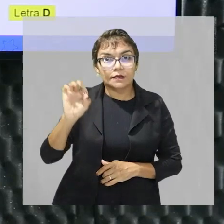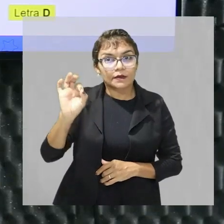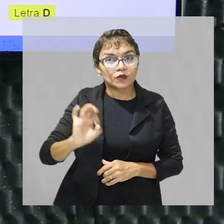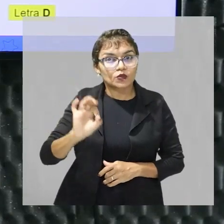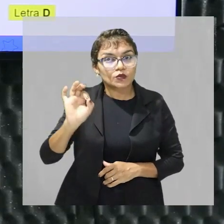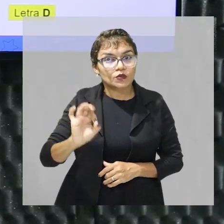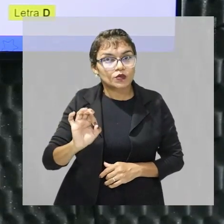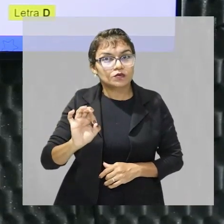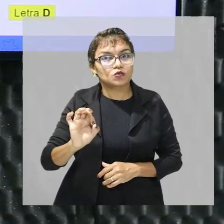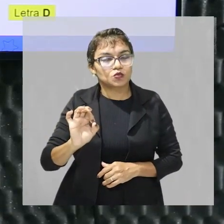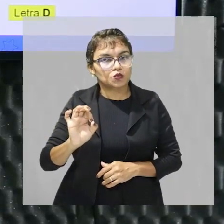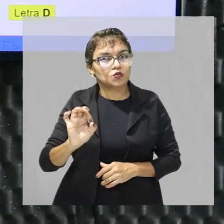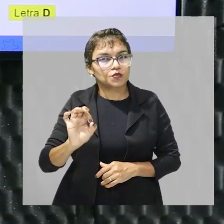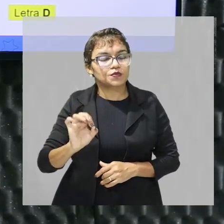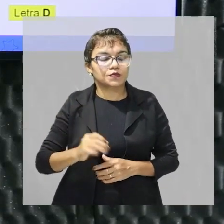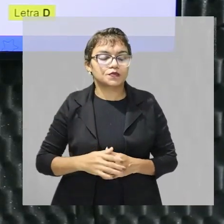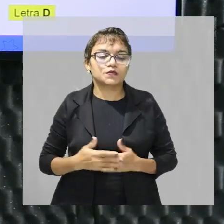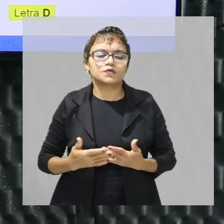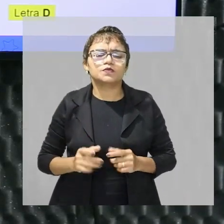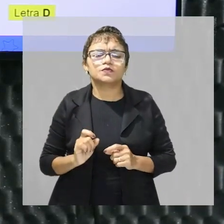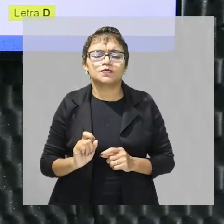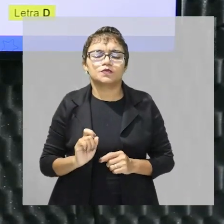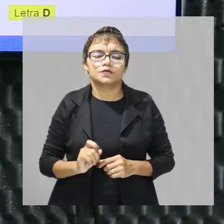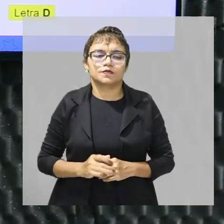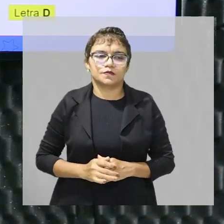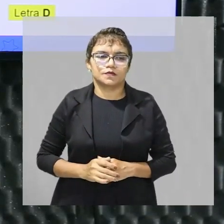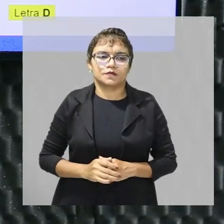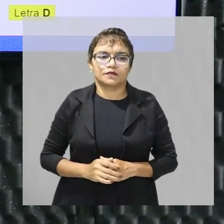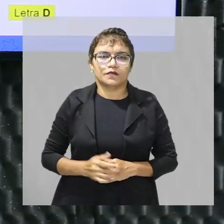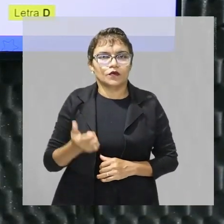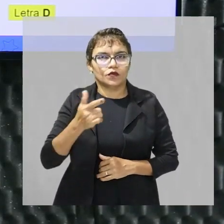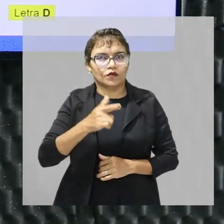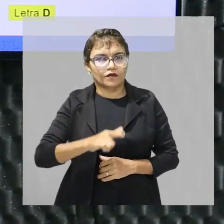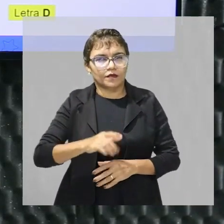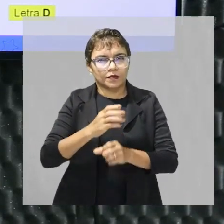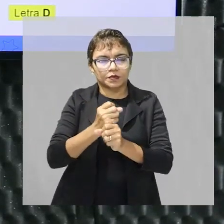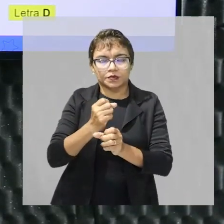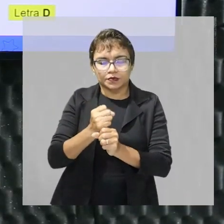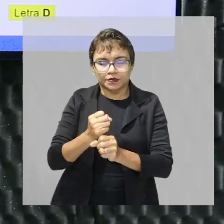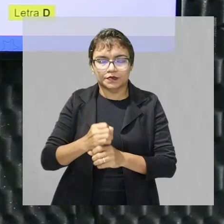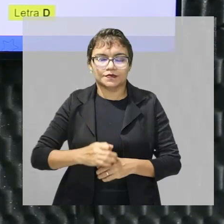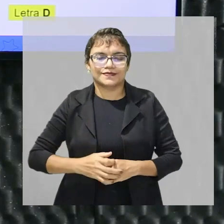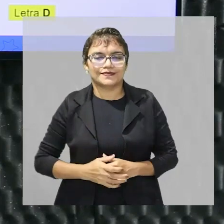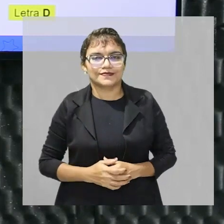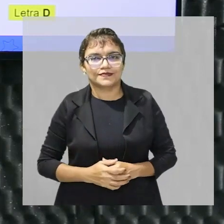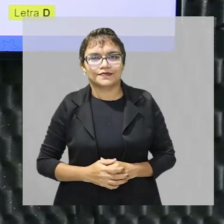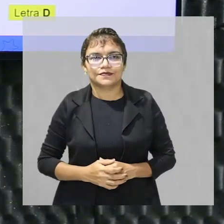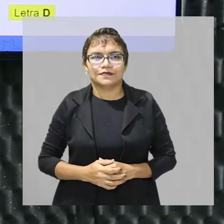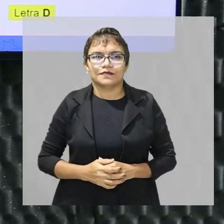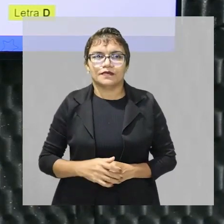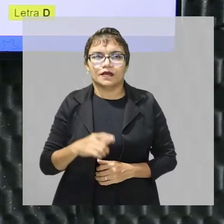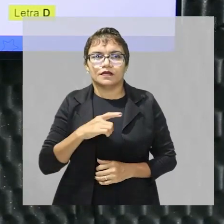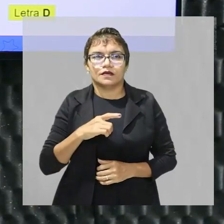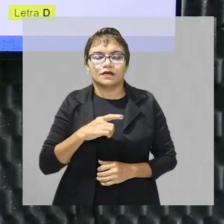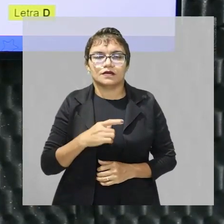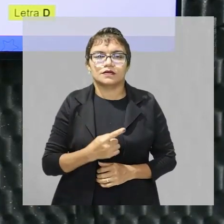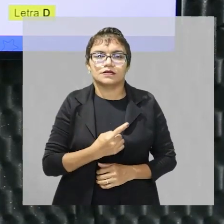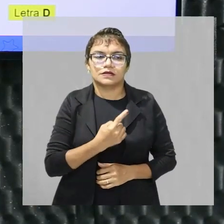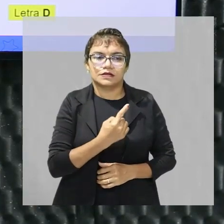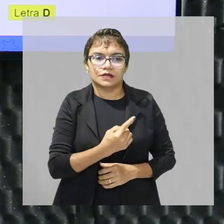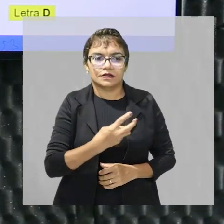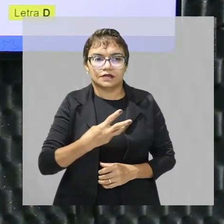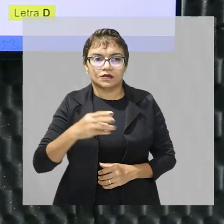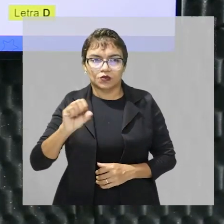certo? 50%. Então, turminha, refazendo os cálculos, ok? Eu vou encontrar aqui, ó,